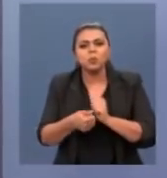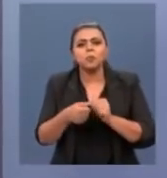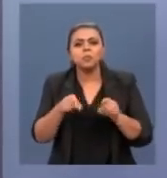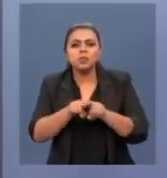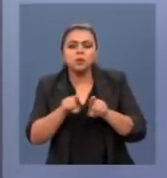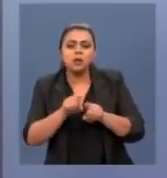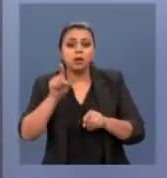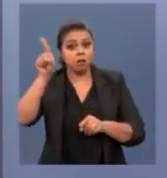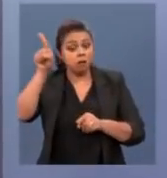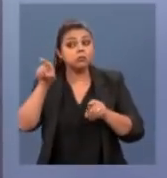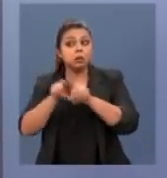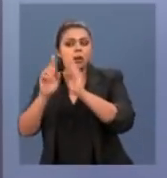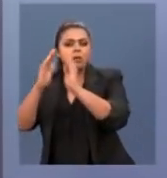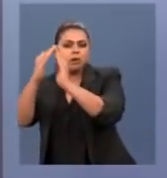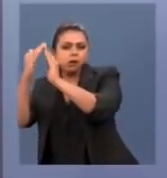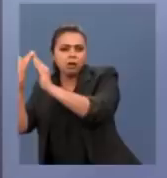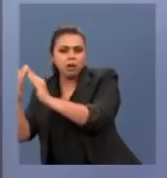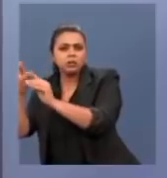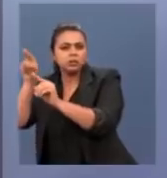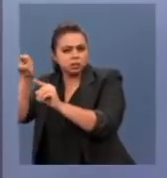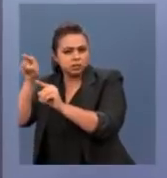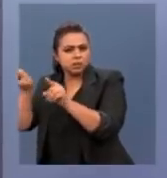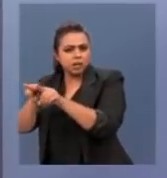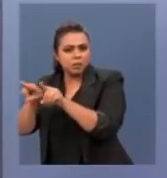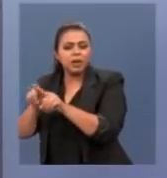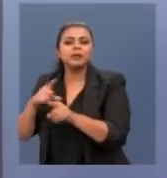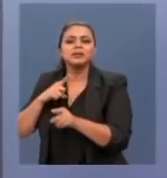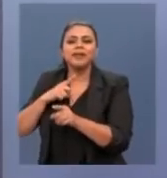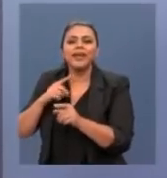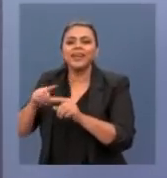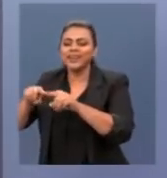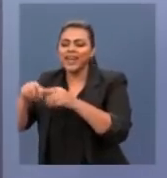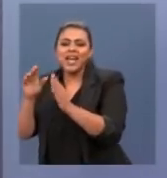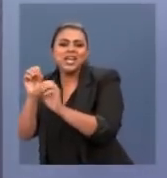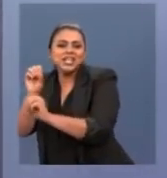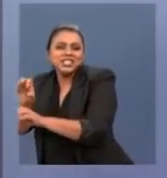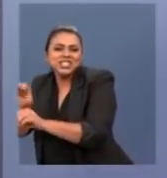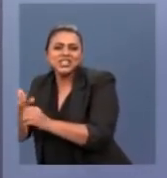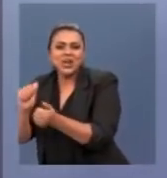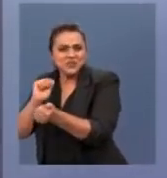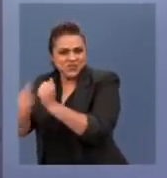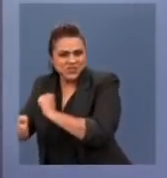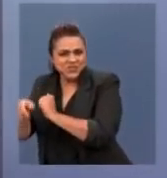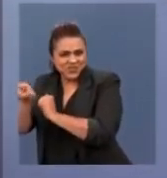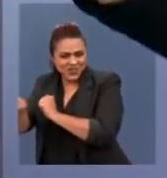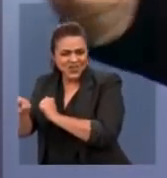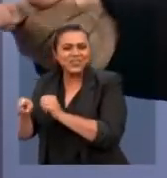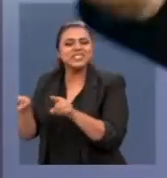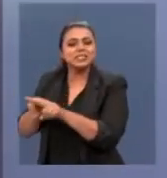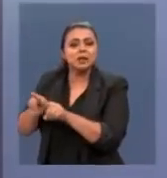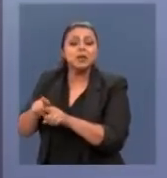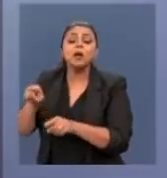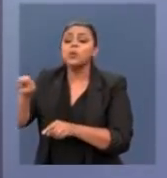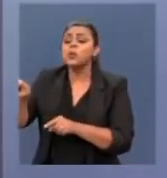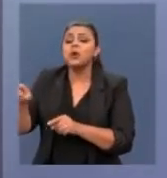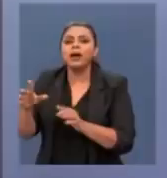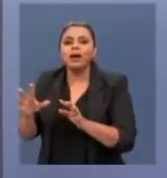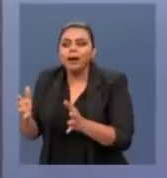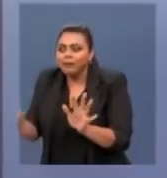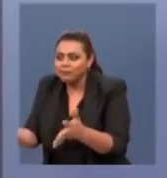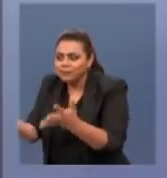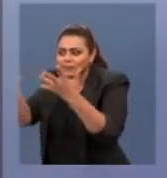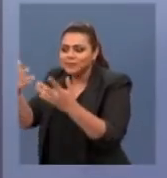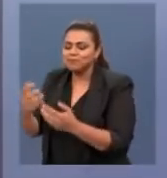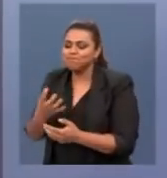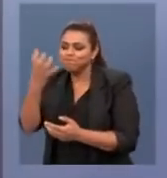nessas comunidades carentes e intensas e escolinhas que não têm a dar esse material esportivo lá pra eles a trazer o menino pra escola e